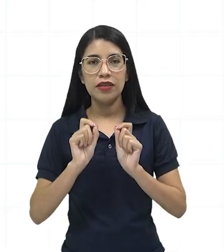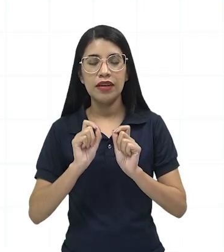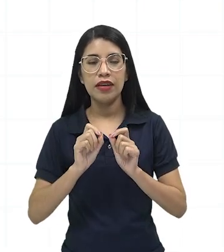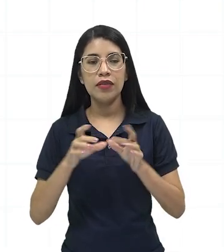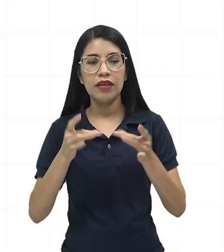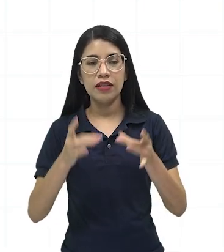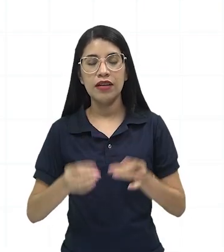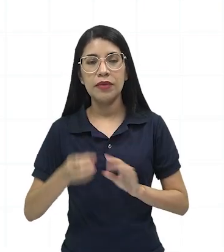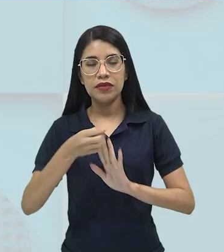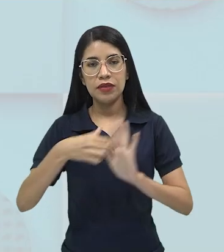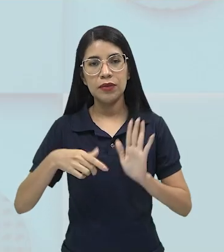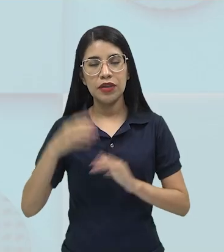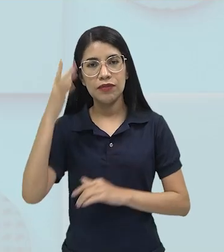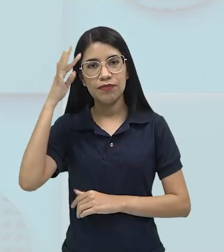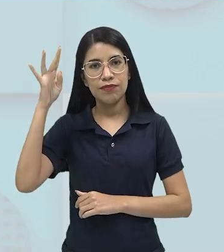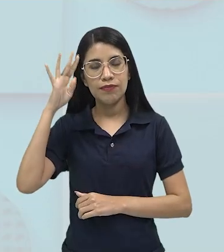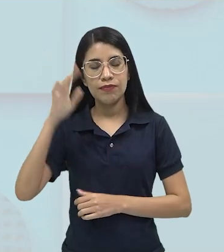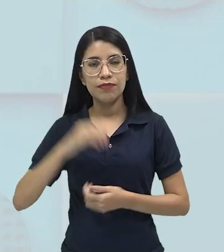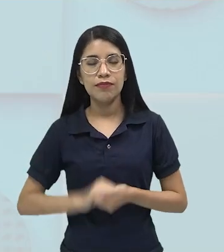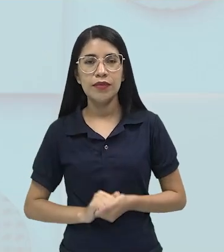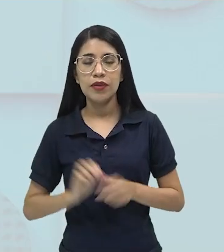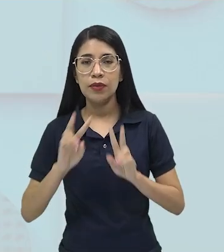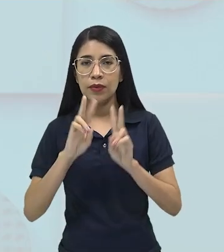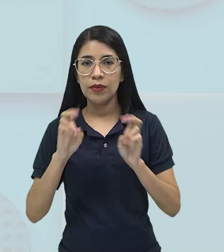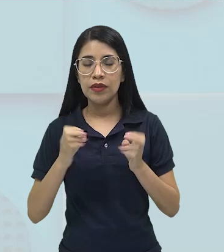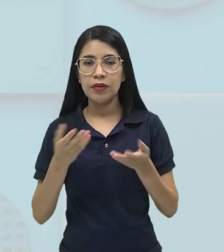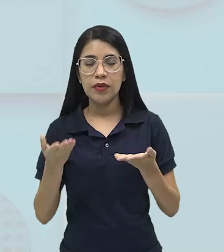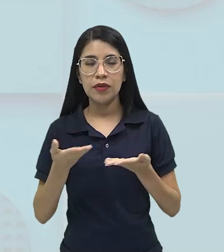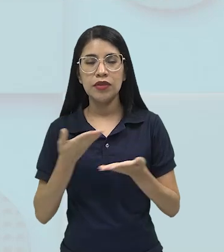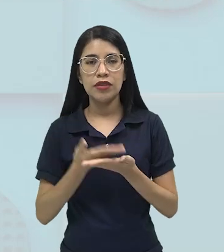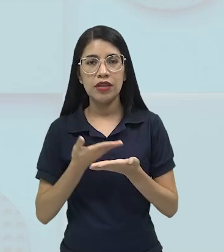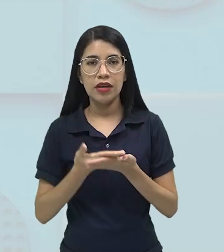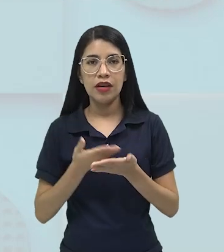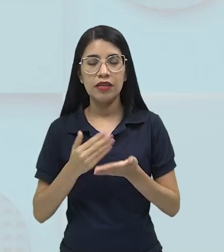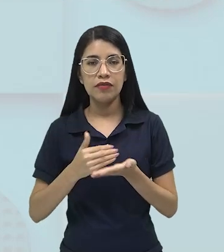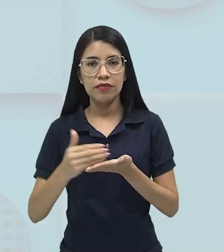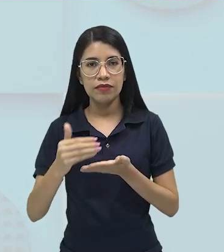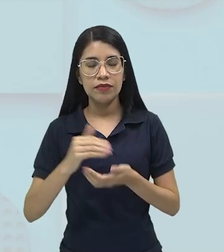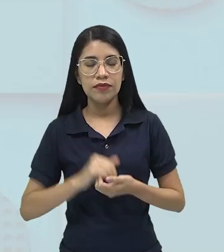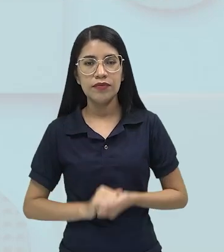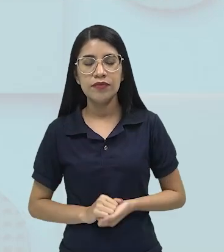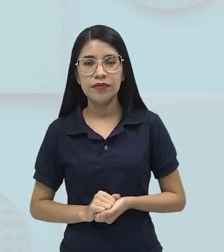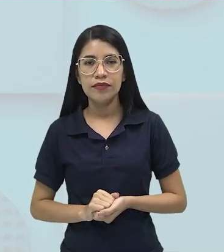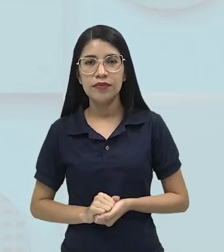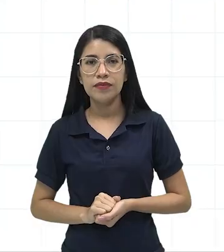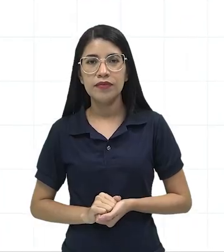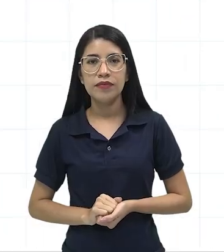de pensamento. Esse é o assunto que nós iremos estudar. Seguimos para a nossa aula.